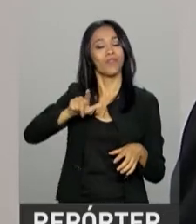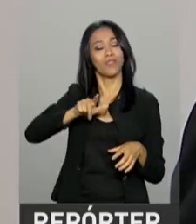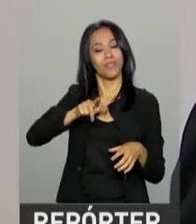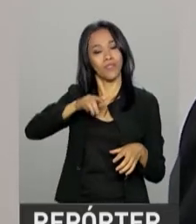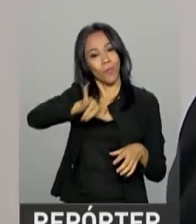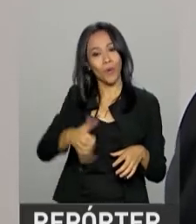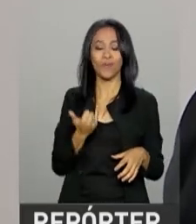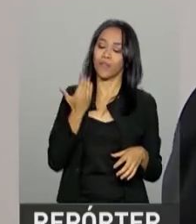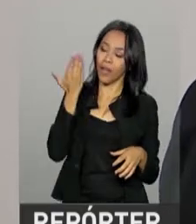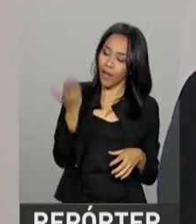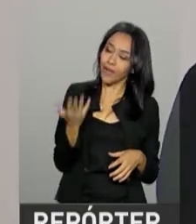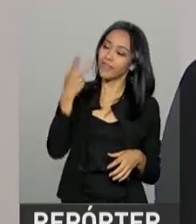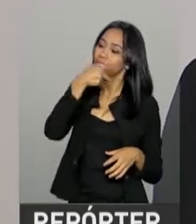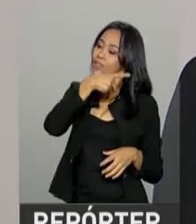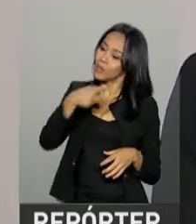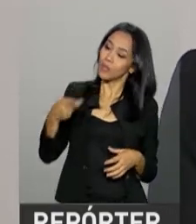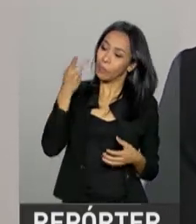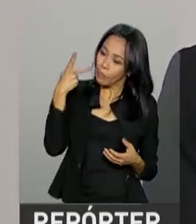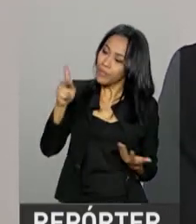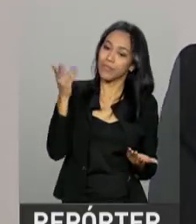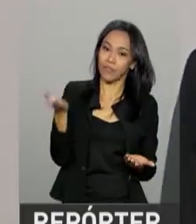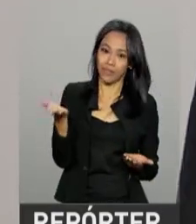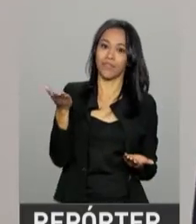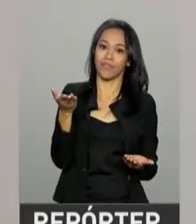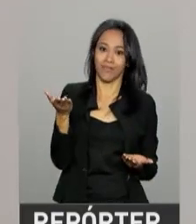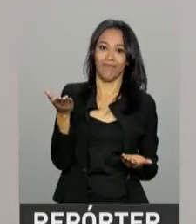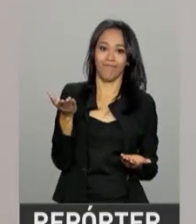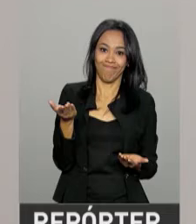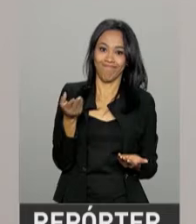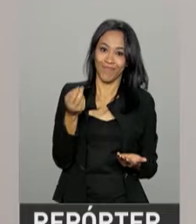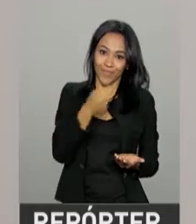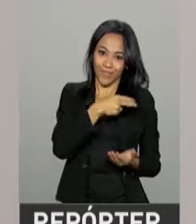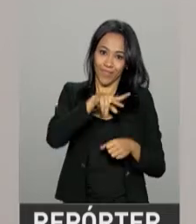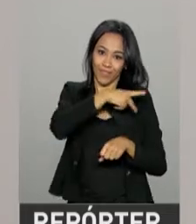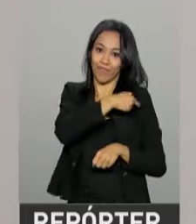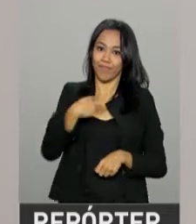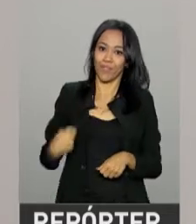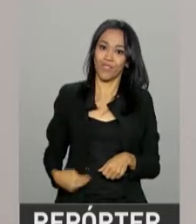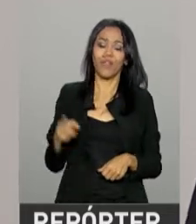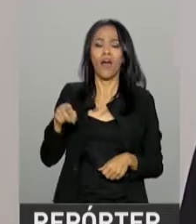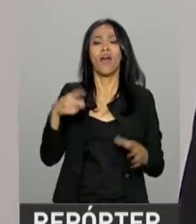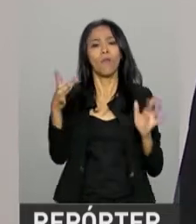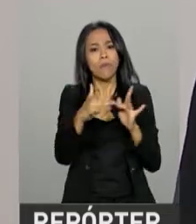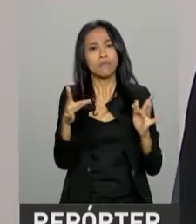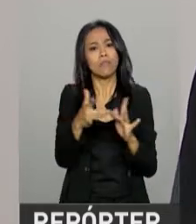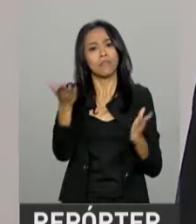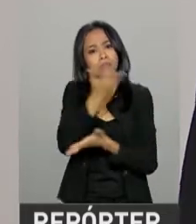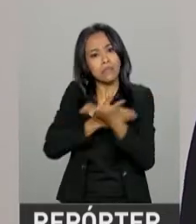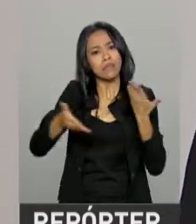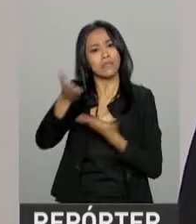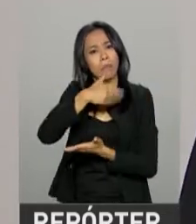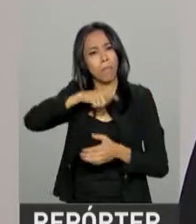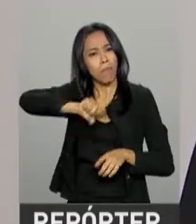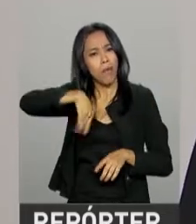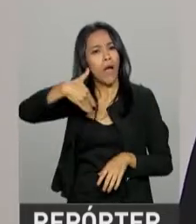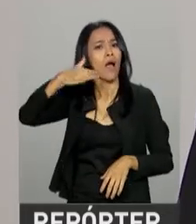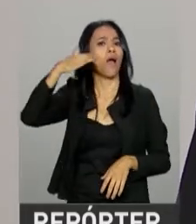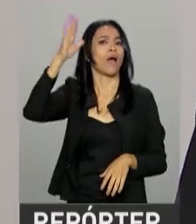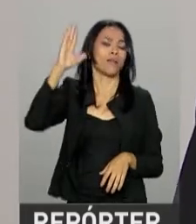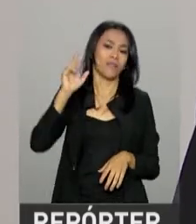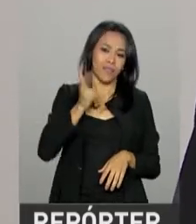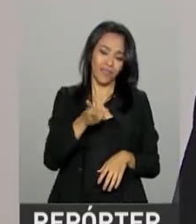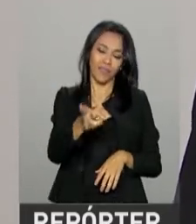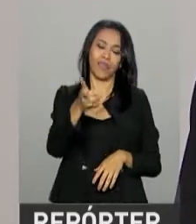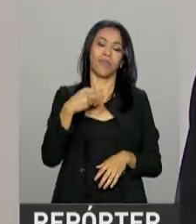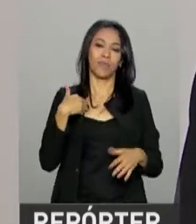presidente depende né é uma relação portanto que nós queremos cada vez mais próxima sempre a serviço do